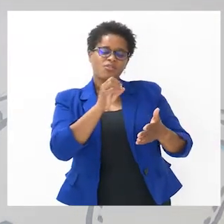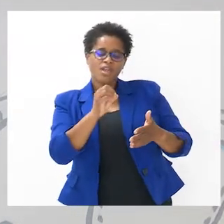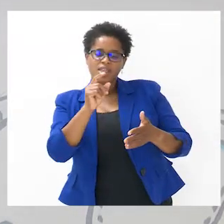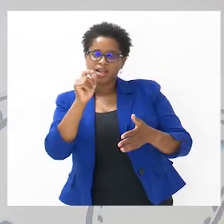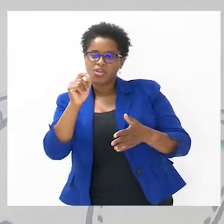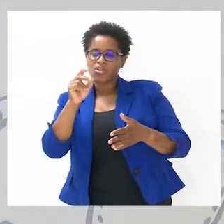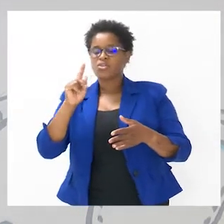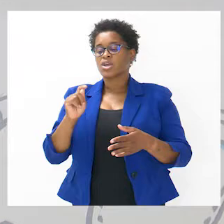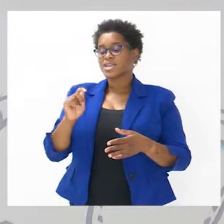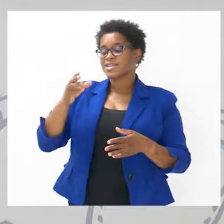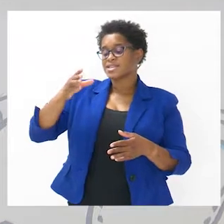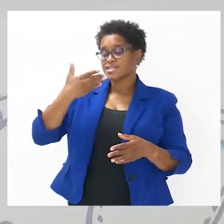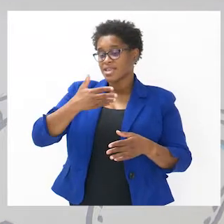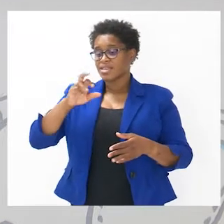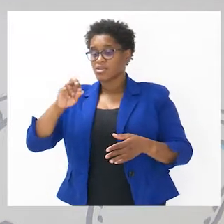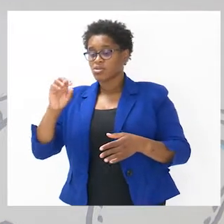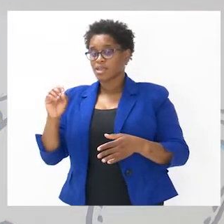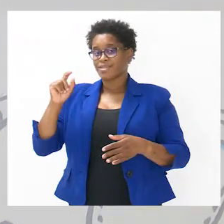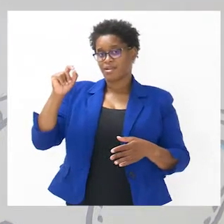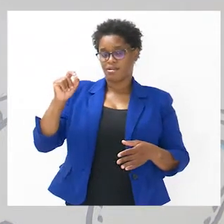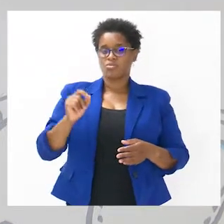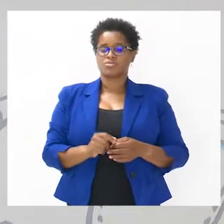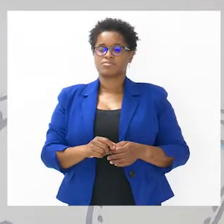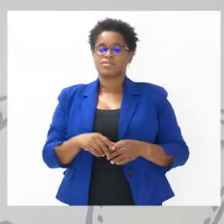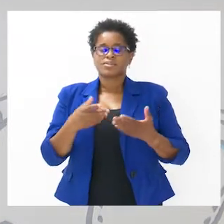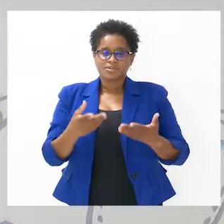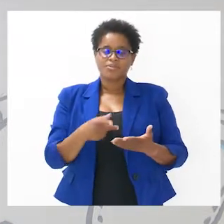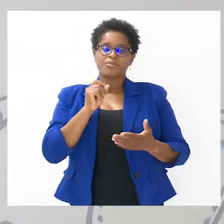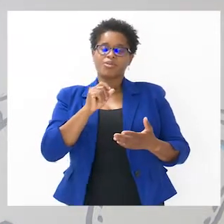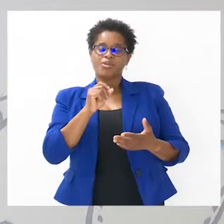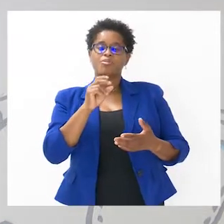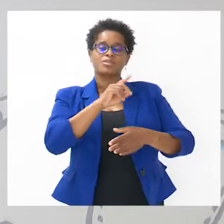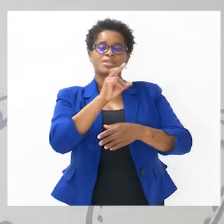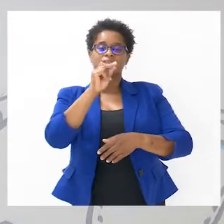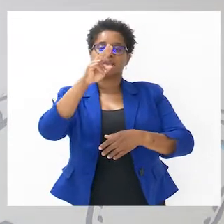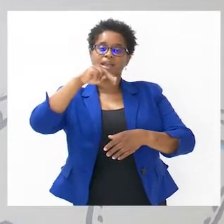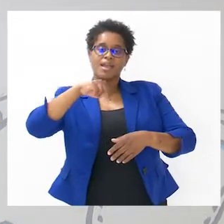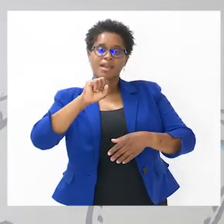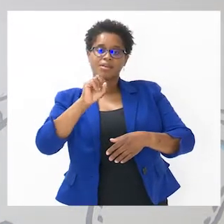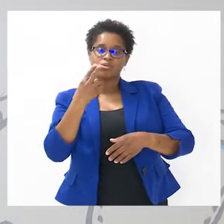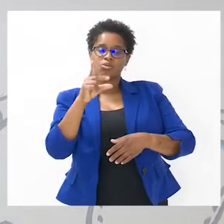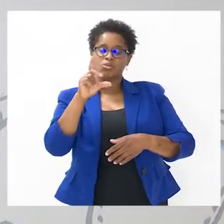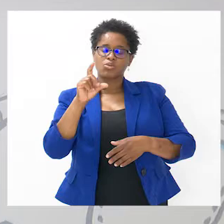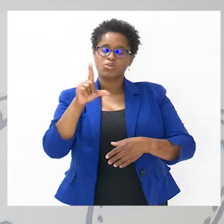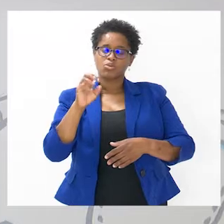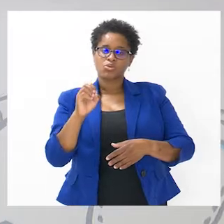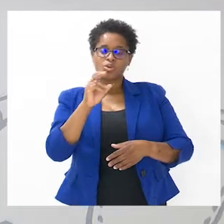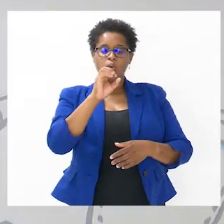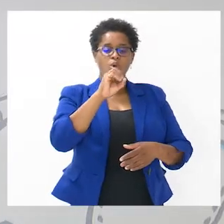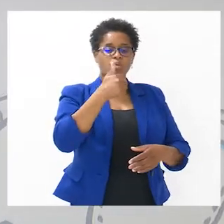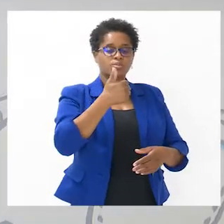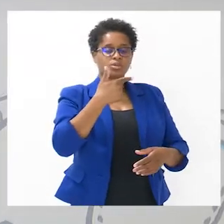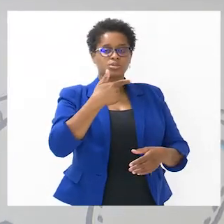90 e 180 graus são classificados de ângulo obtuso quanto à